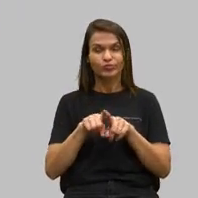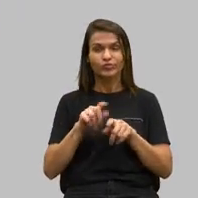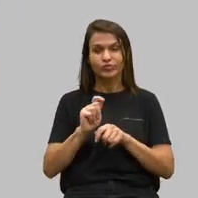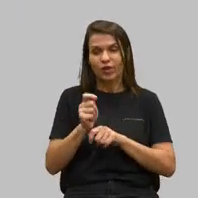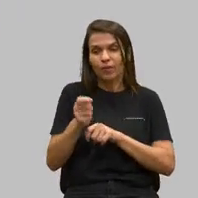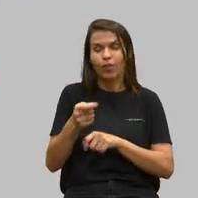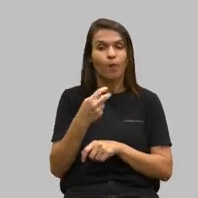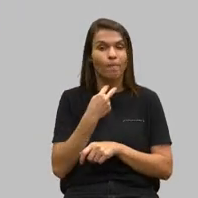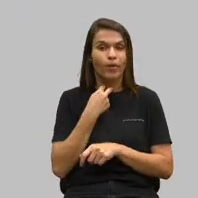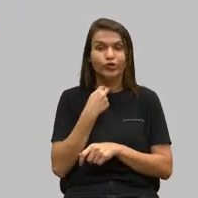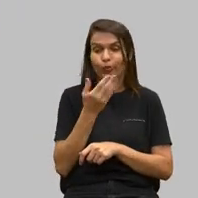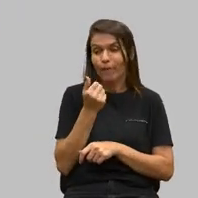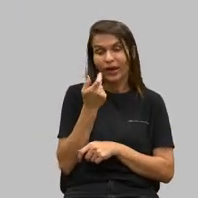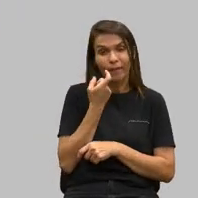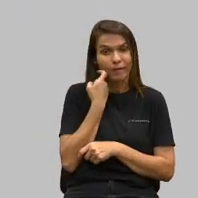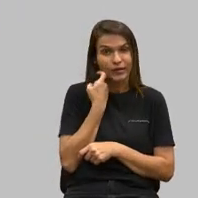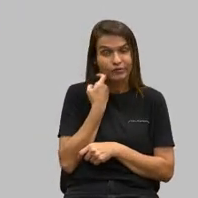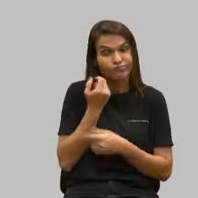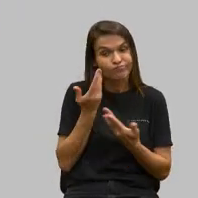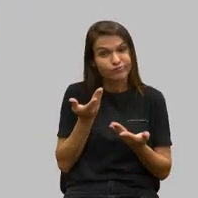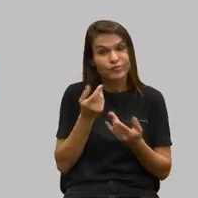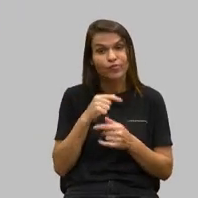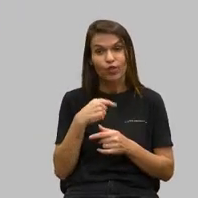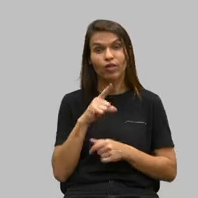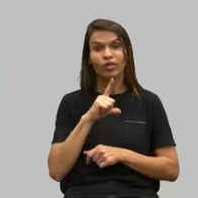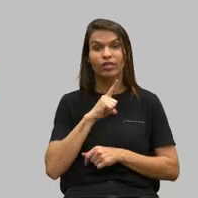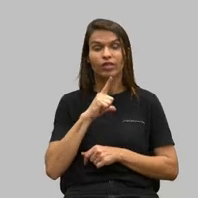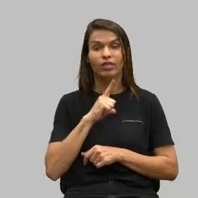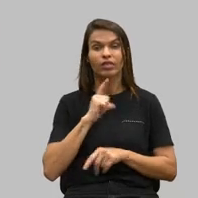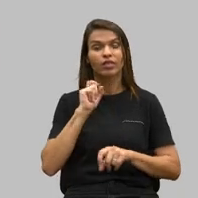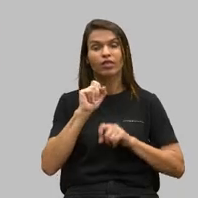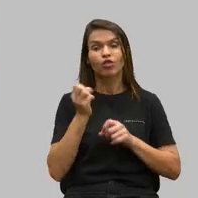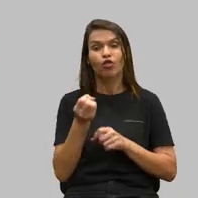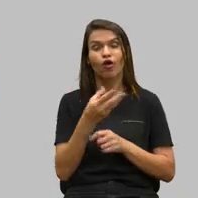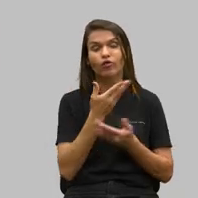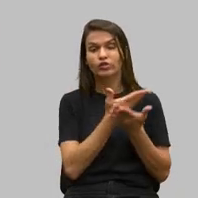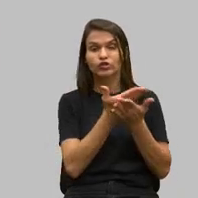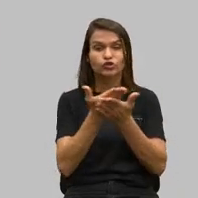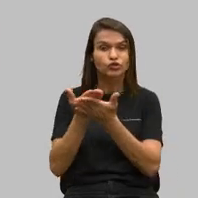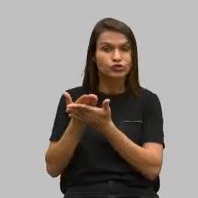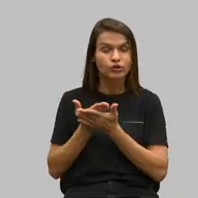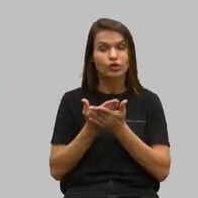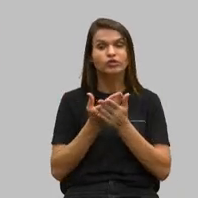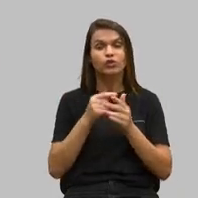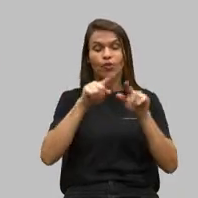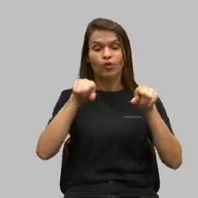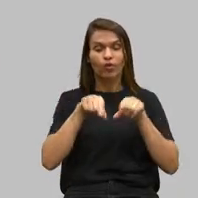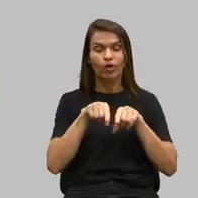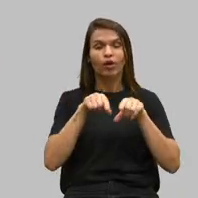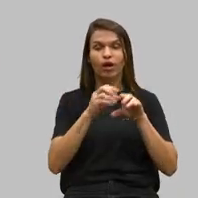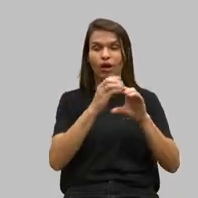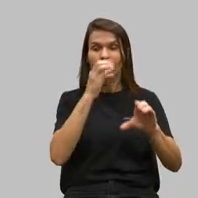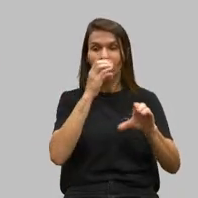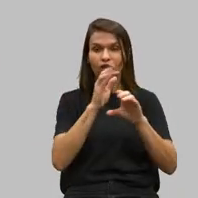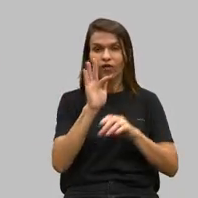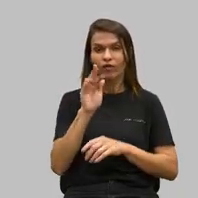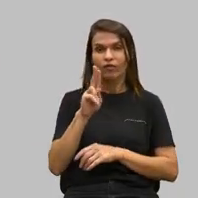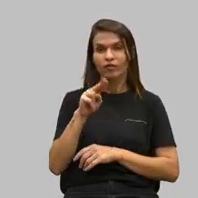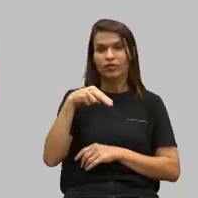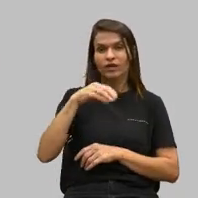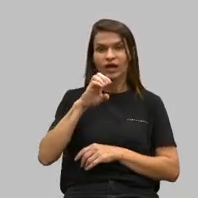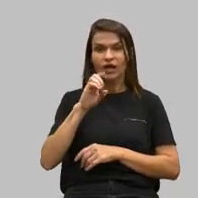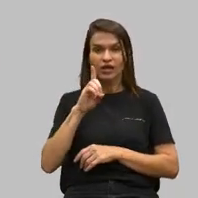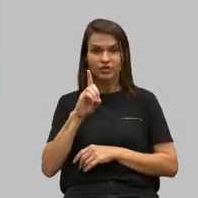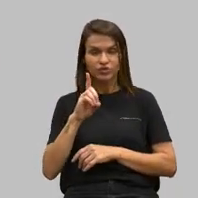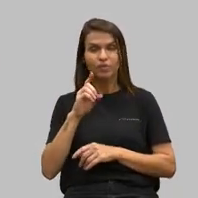não pode mais comer aquele peixe? Então, nós temos que ter aí novos estudos e o laboratório central da FUNED também que vai poder